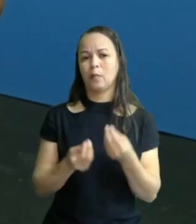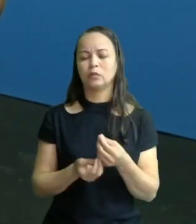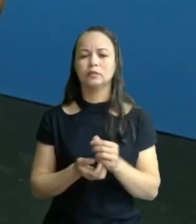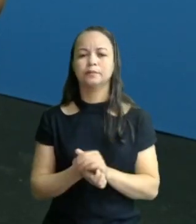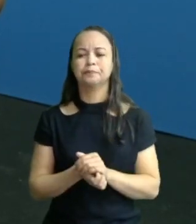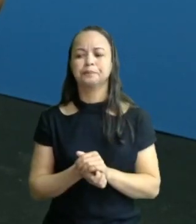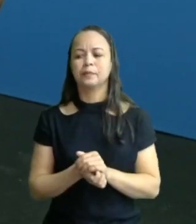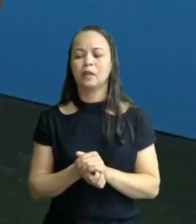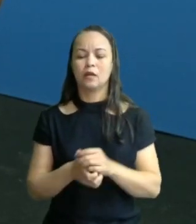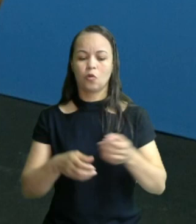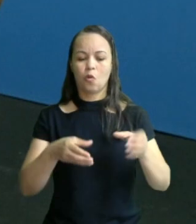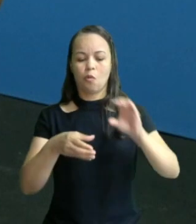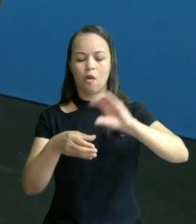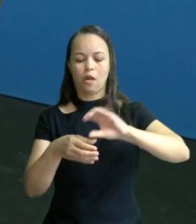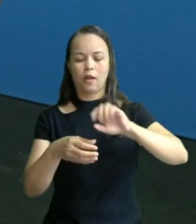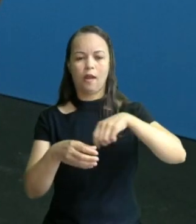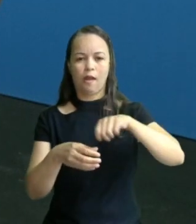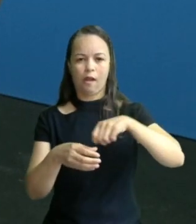colocar na água,